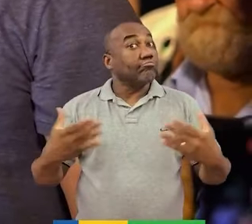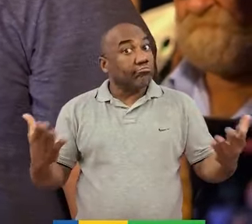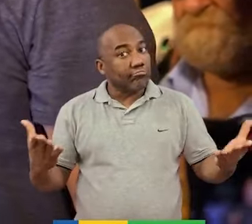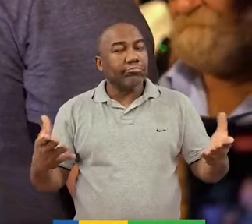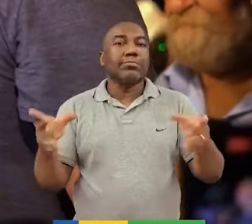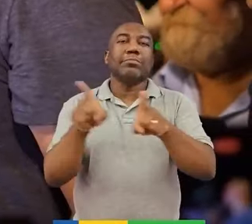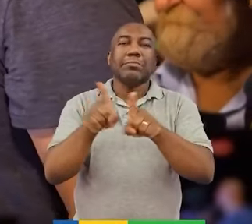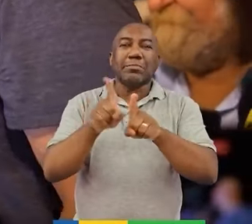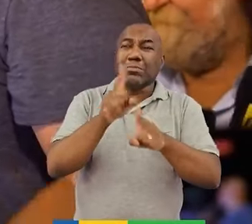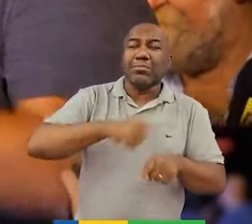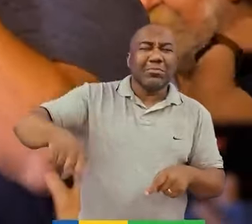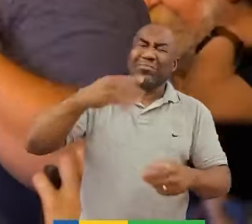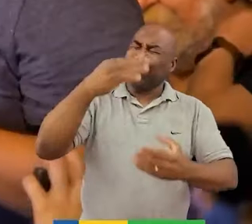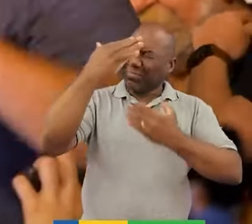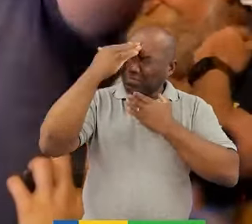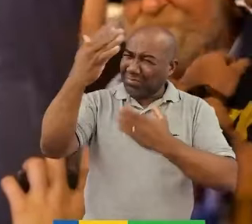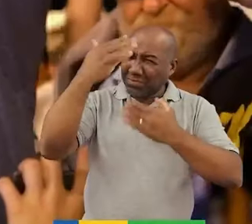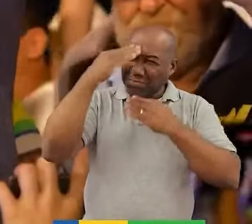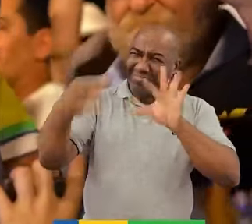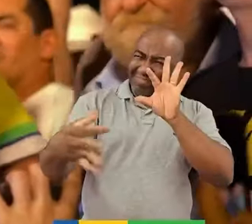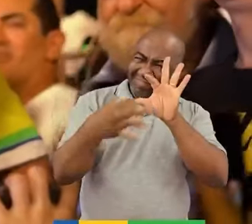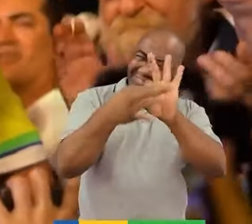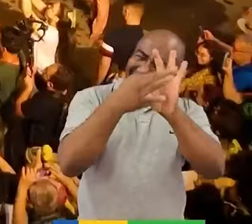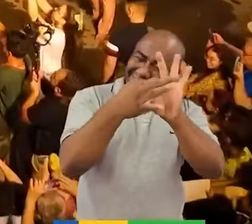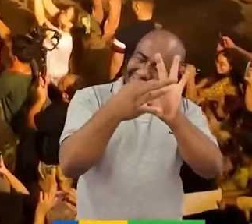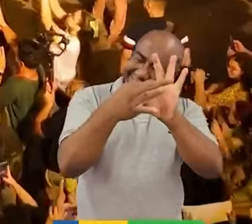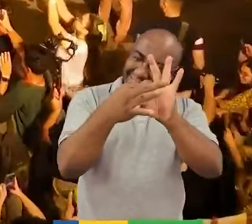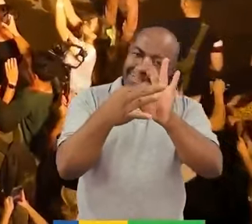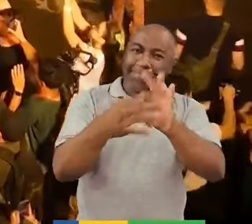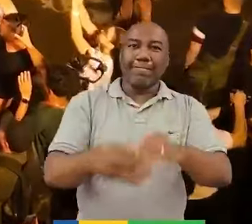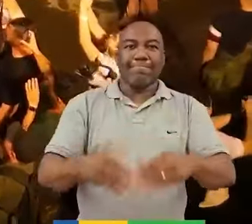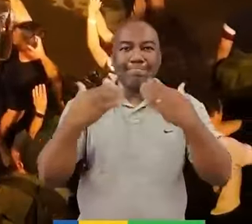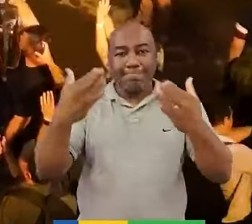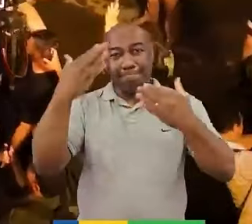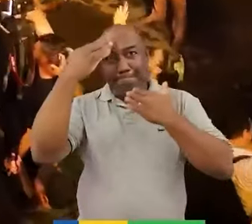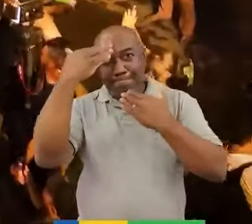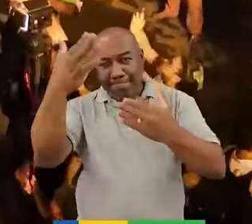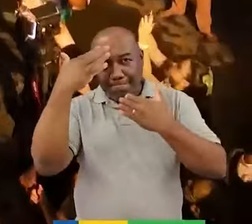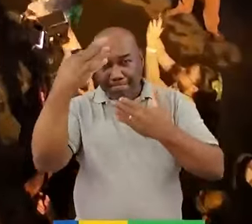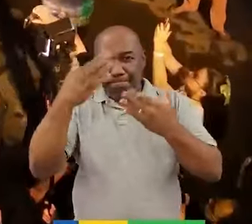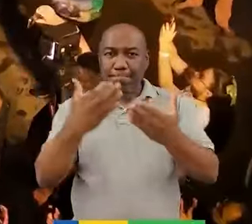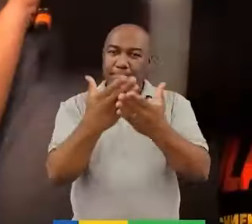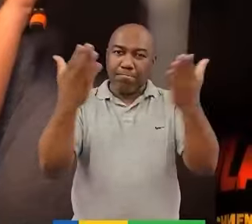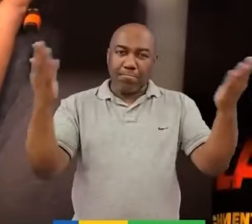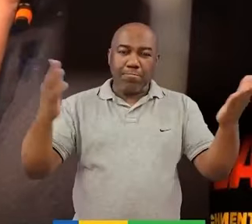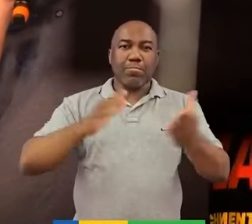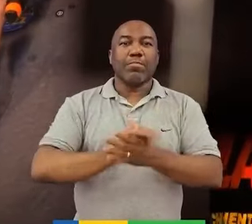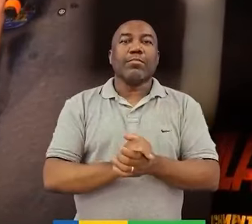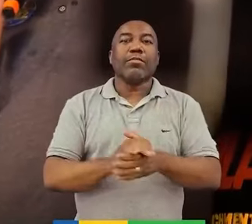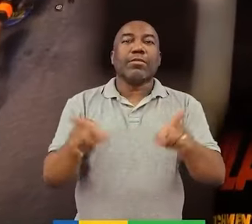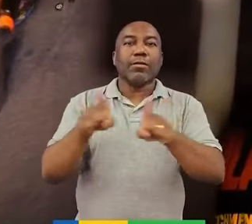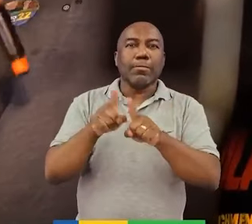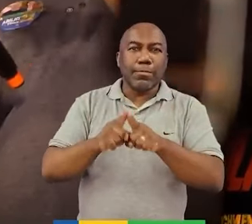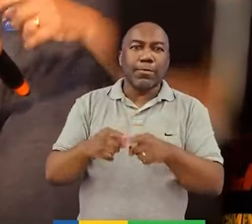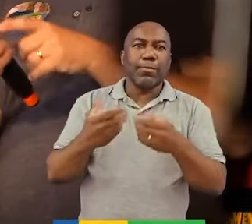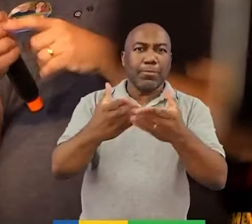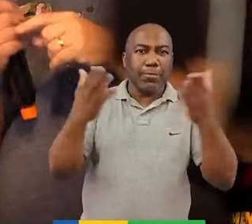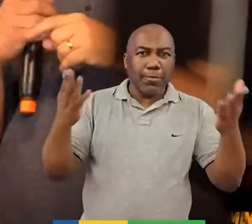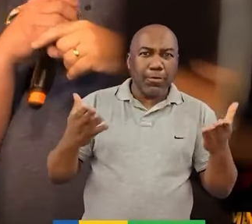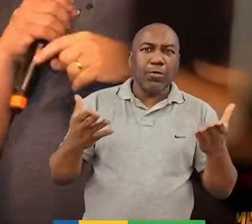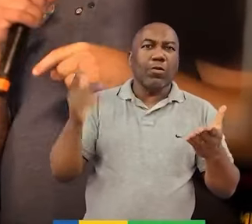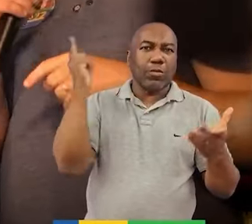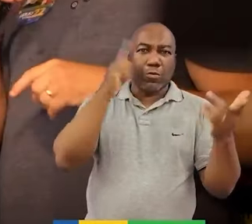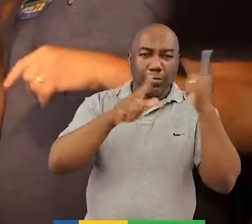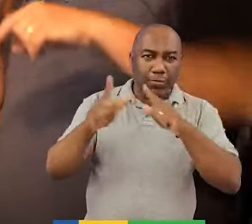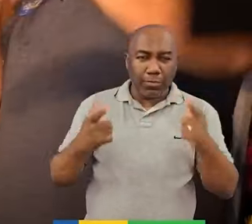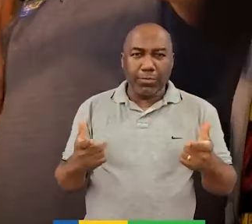caráter. Muito obrigado, tamo junto! Muito obrigado, Cuiabá! Um abraço dos